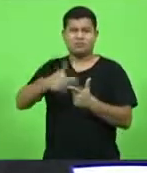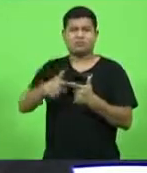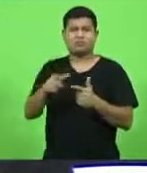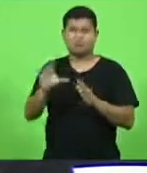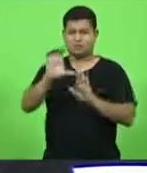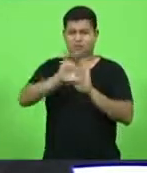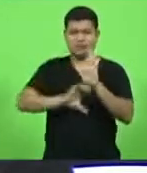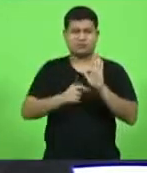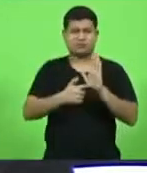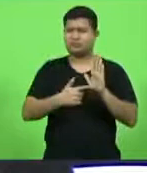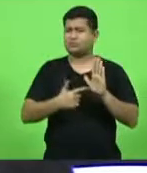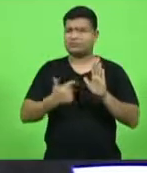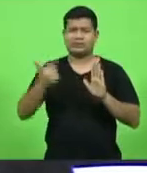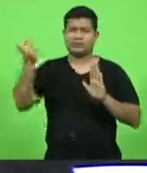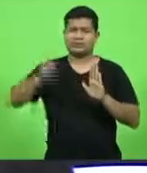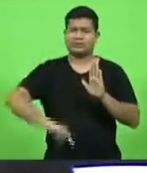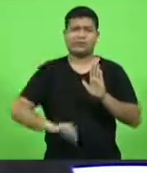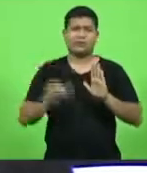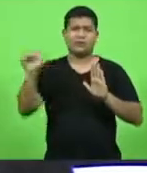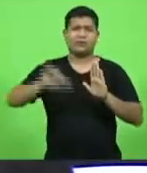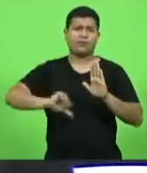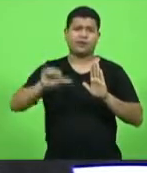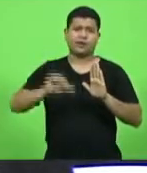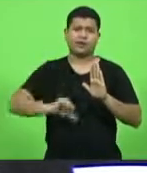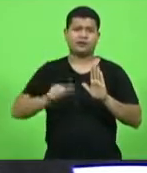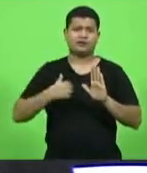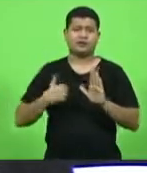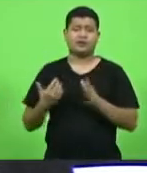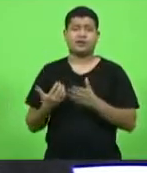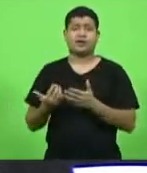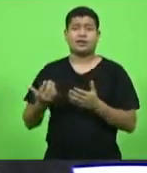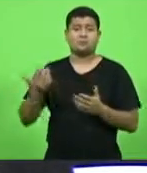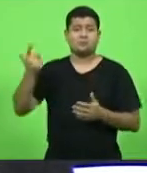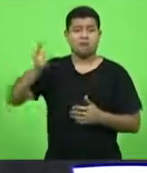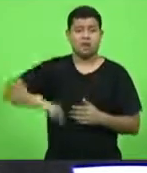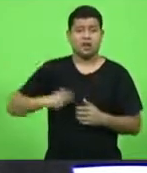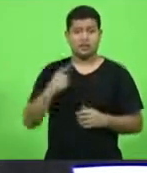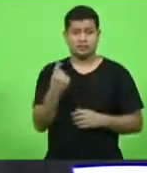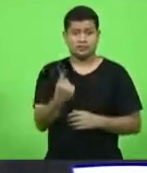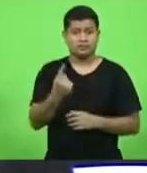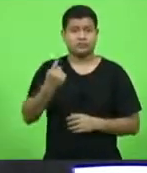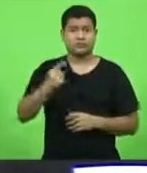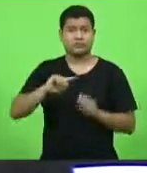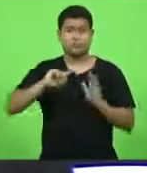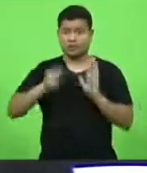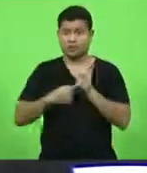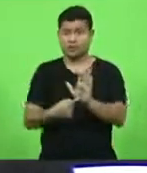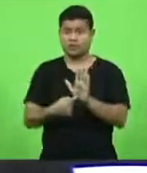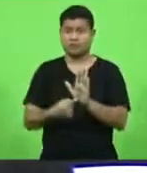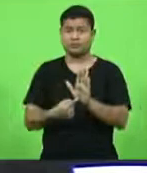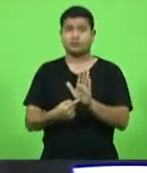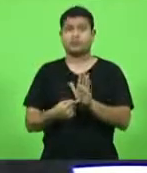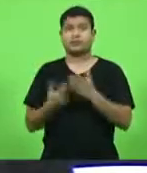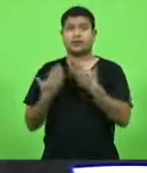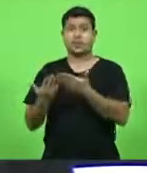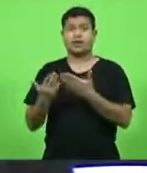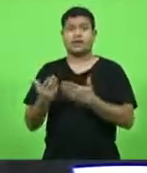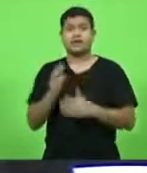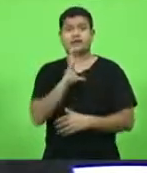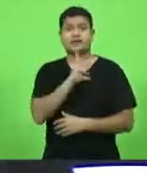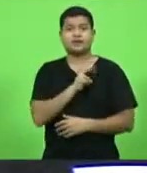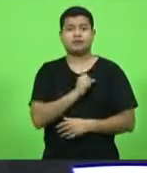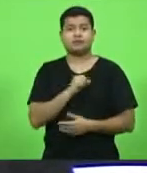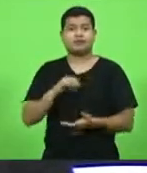de diversas em gerências mais uma ingerência agora mais uma denúncia de que a SAMU está sem comunicação